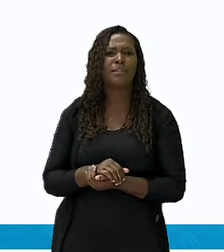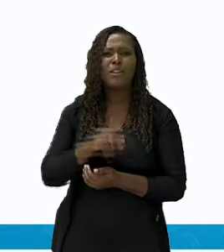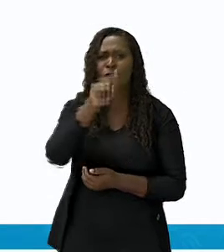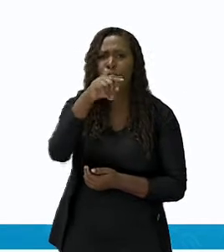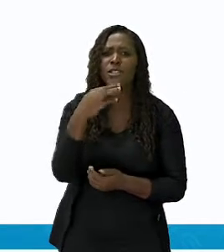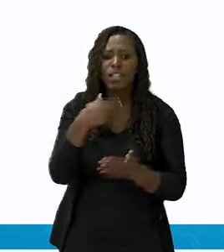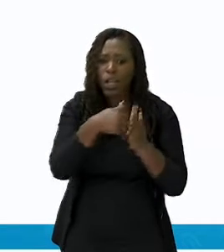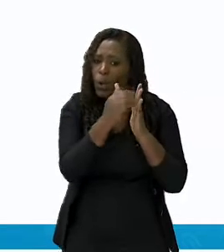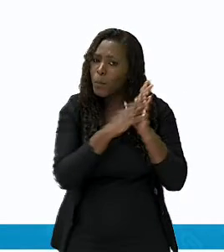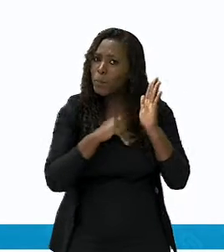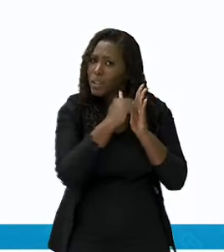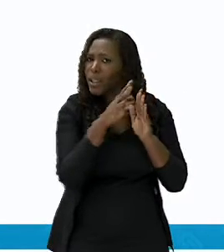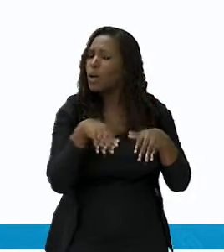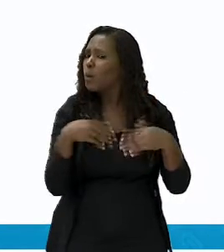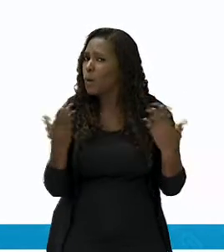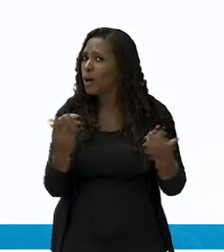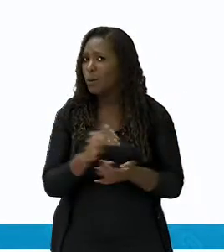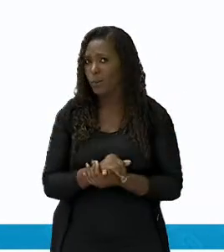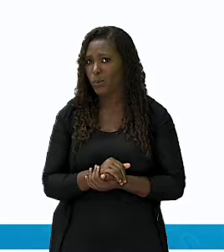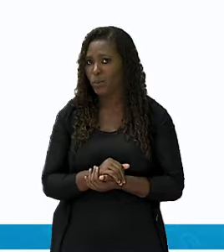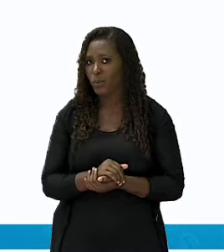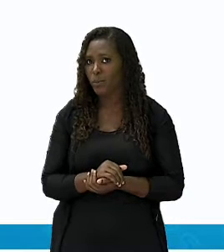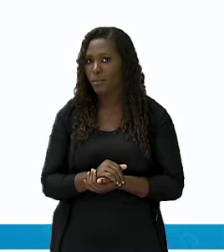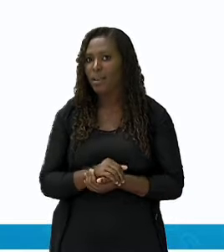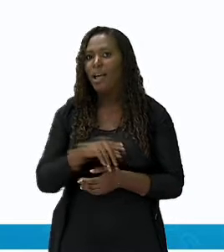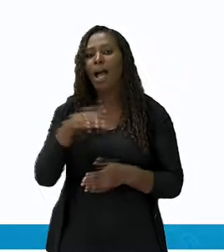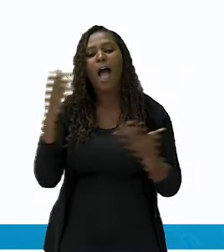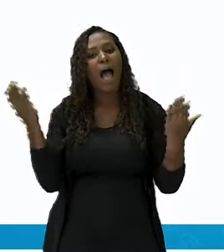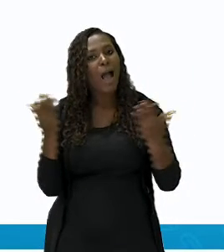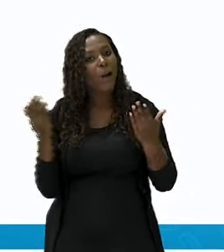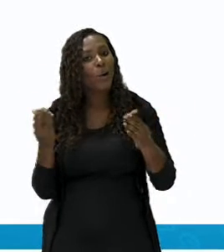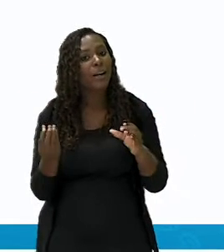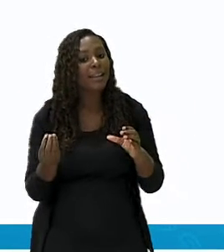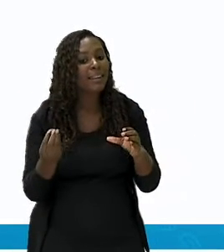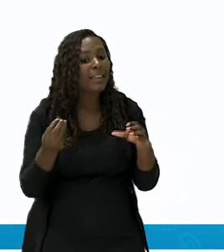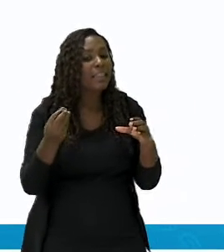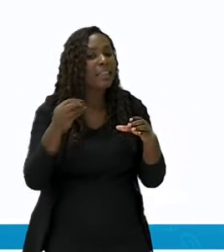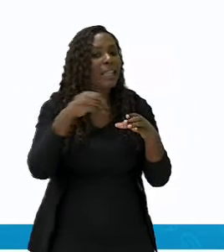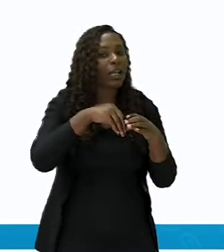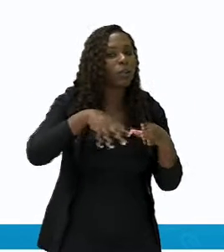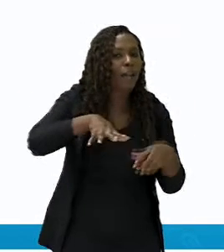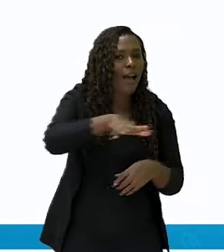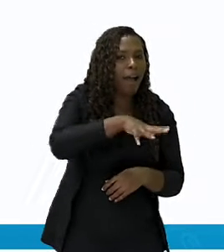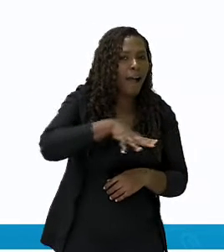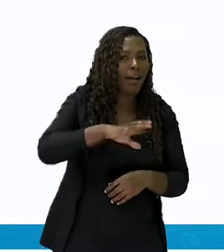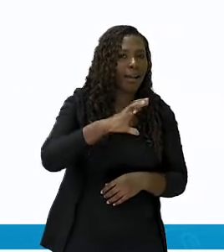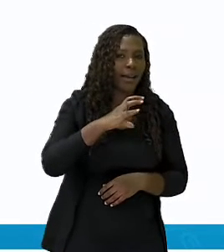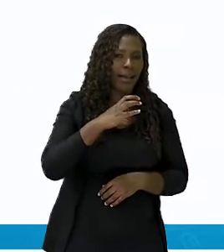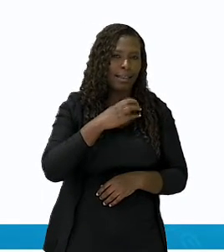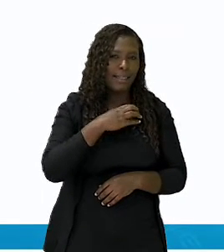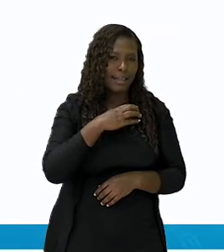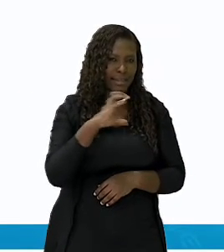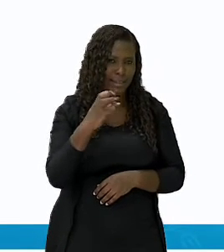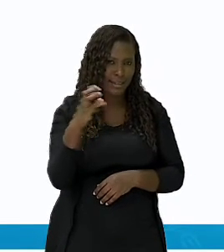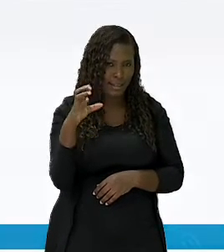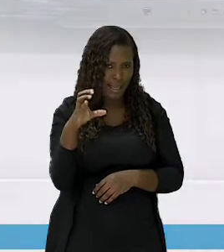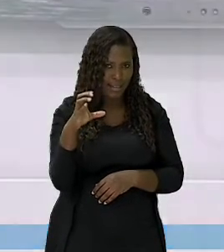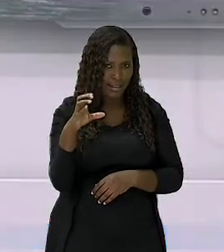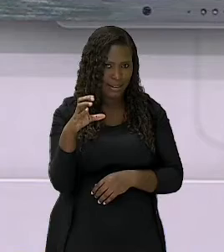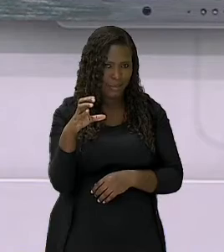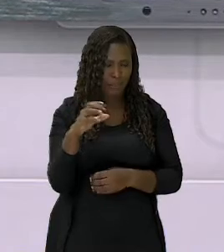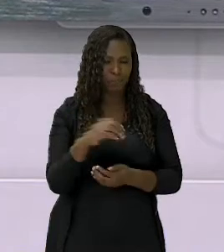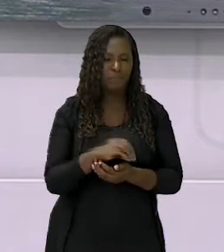Eu te pergunto, agora te faço uma comprovação científica. Você que está em casa, você que já foi à